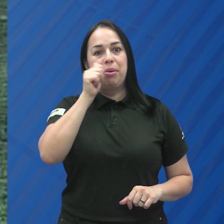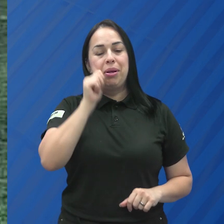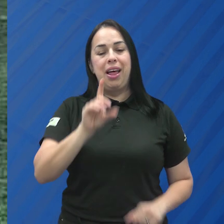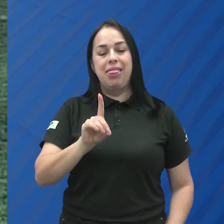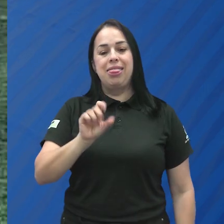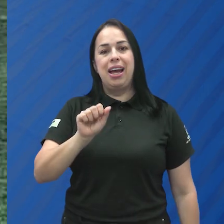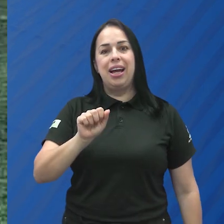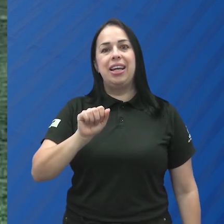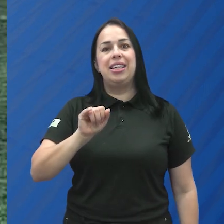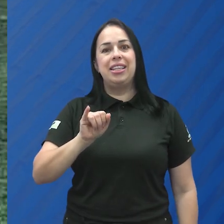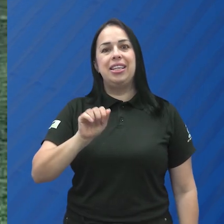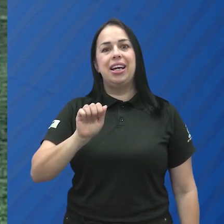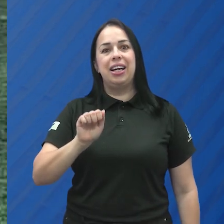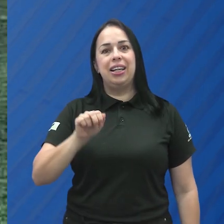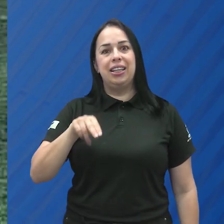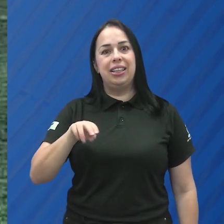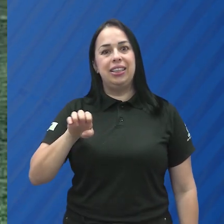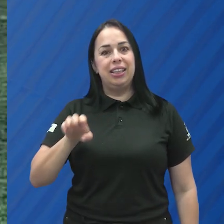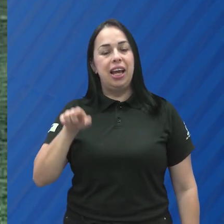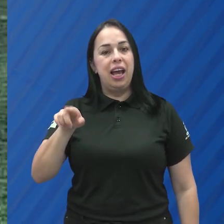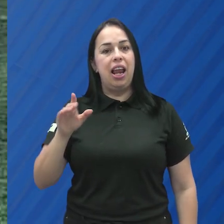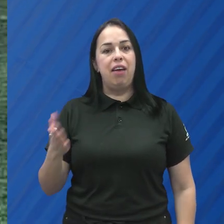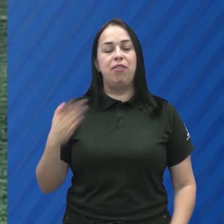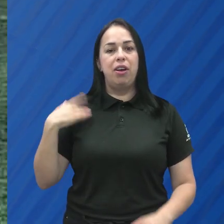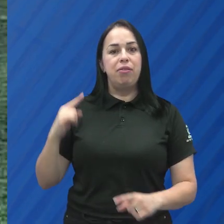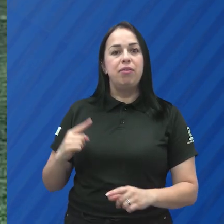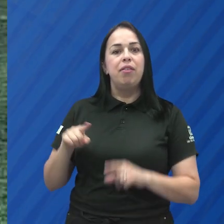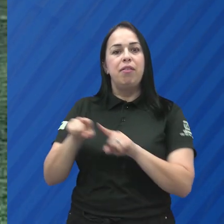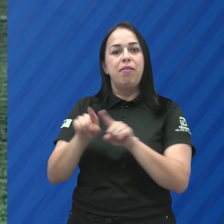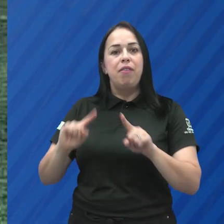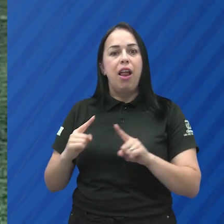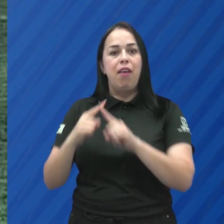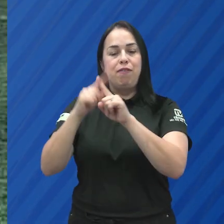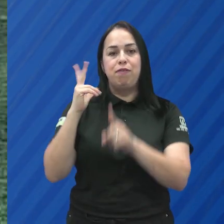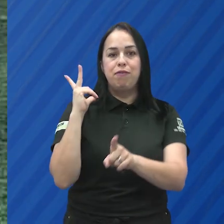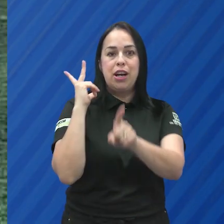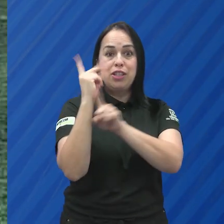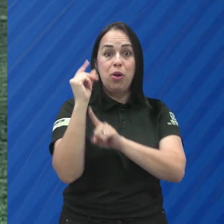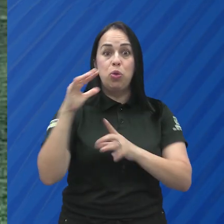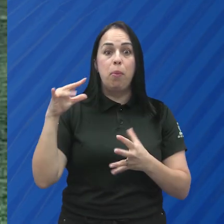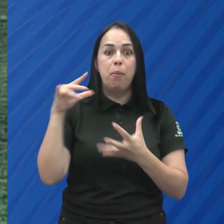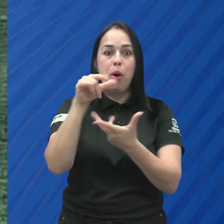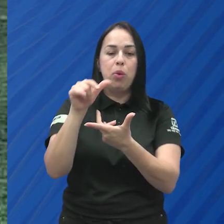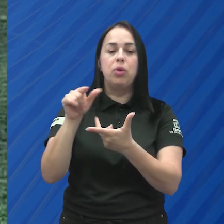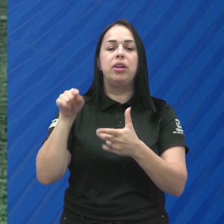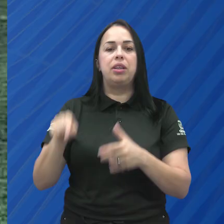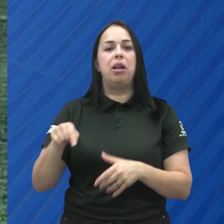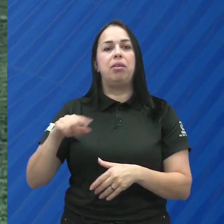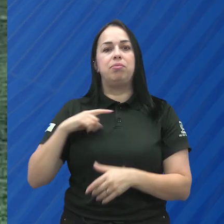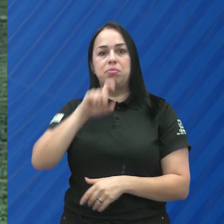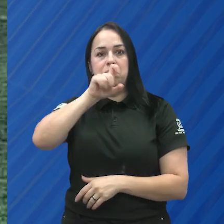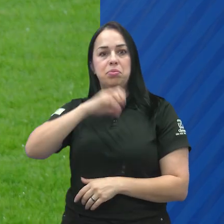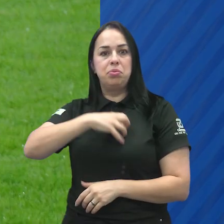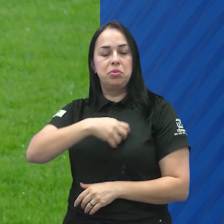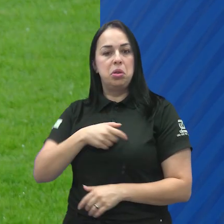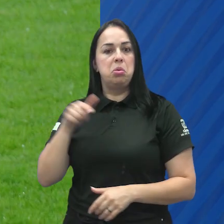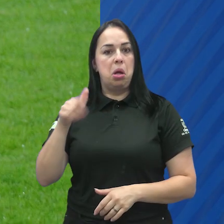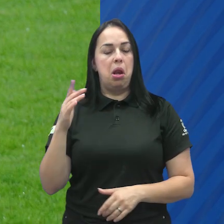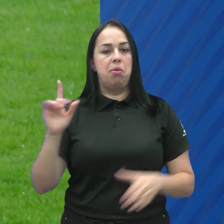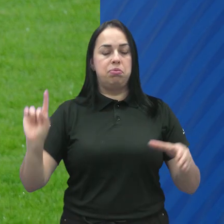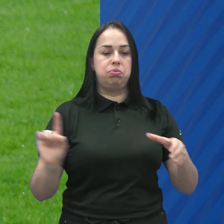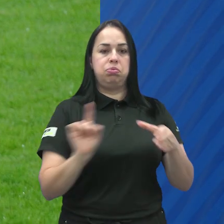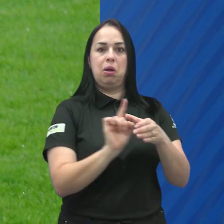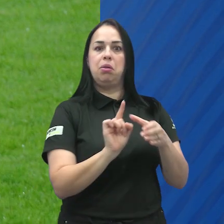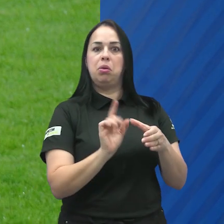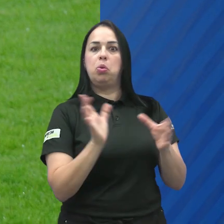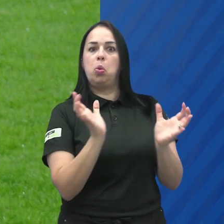A Daiane, mais conhecida como Bagé, foi campeã do mundo jogando como lateral do São José em 2011, ganhou